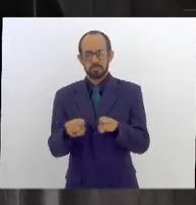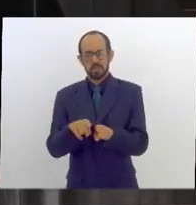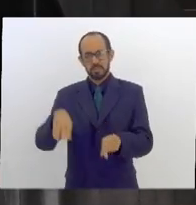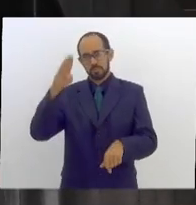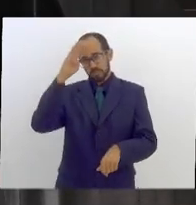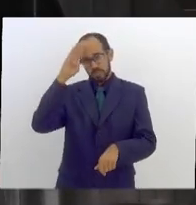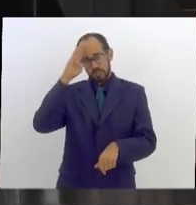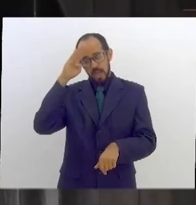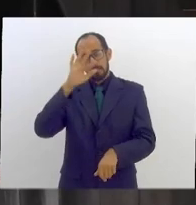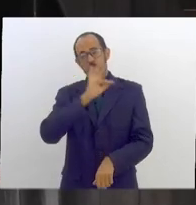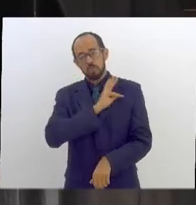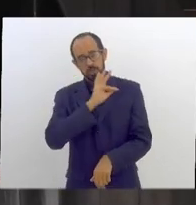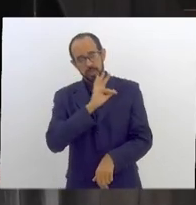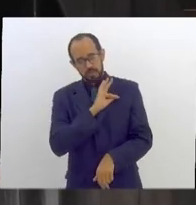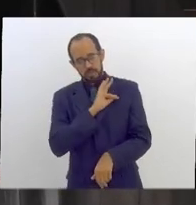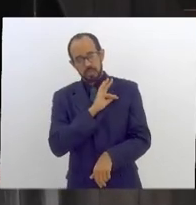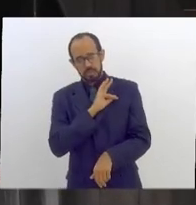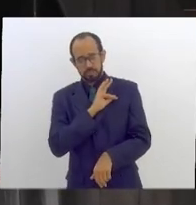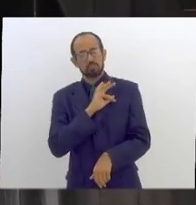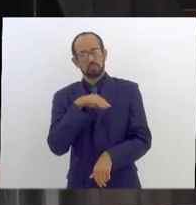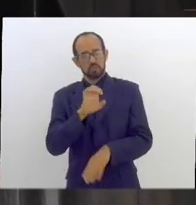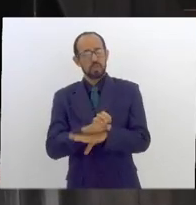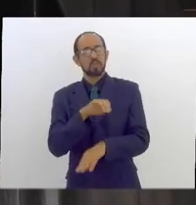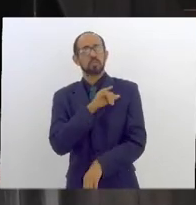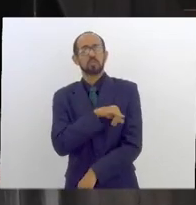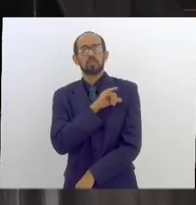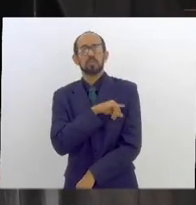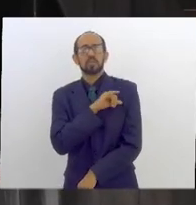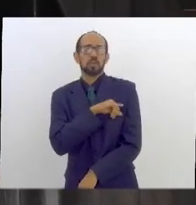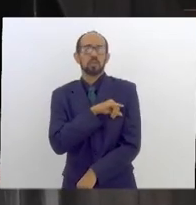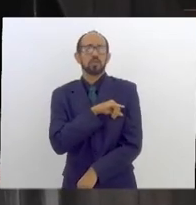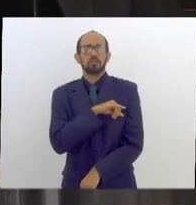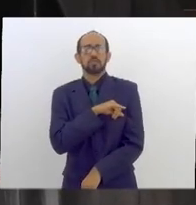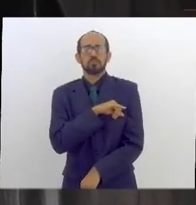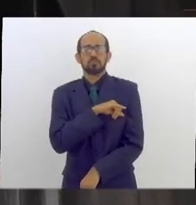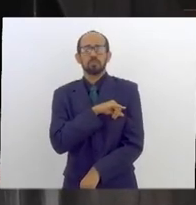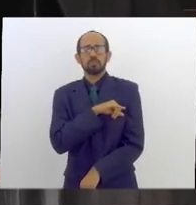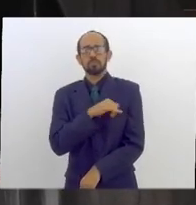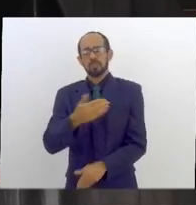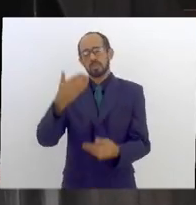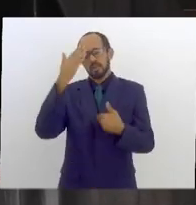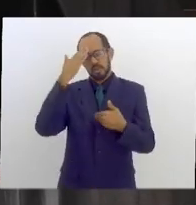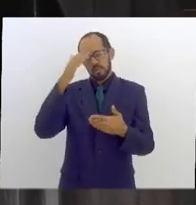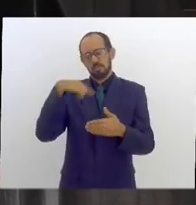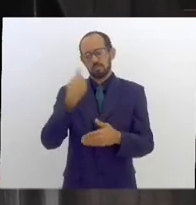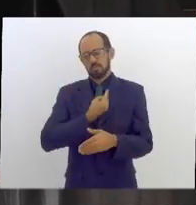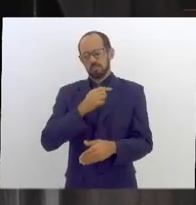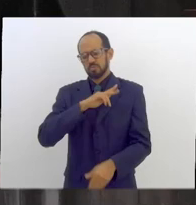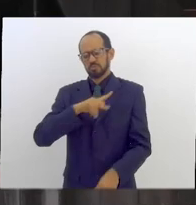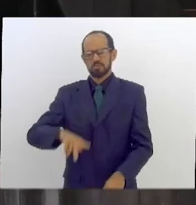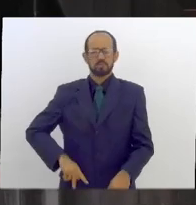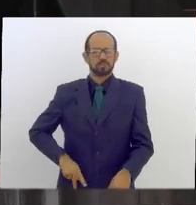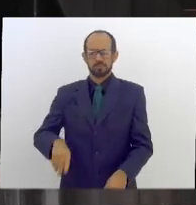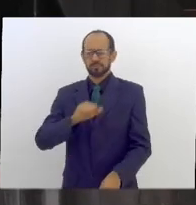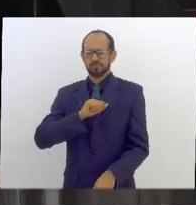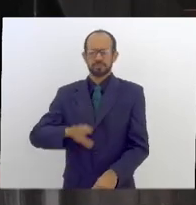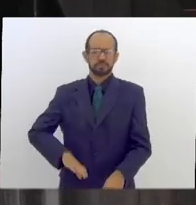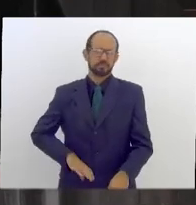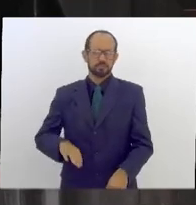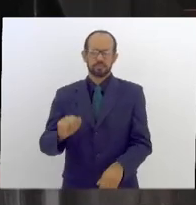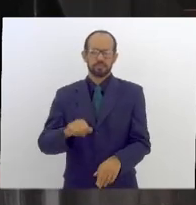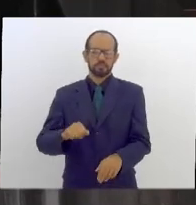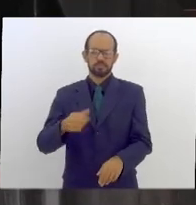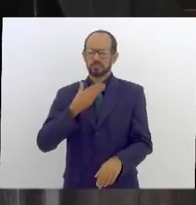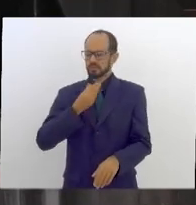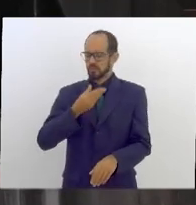Polícia Militar do Estado do Rio de Janeiro, tenho uma honra de dizer isso. E hoje agradeço ao nosso presidente, grande presidente, o homem